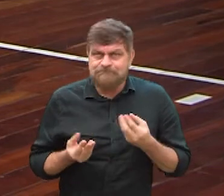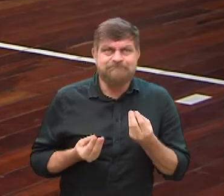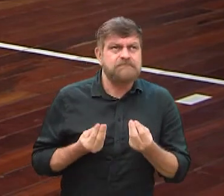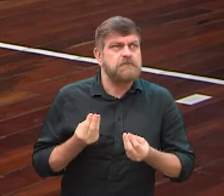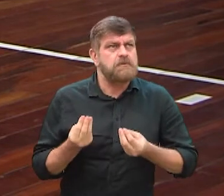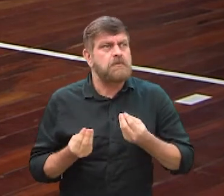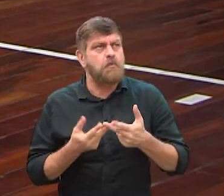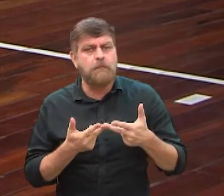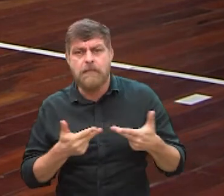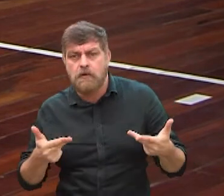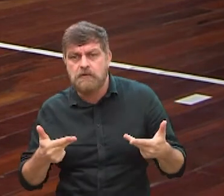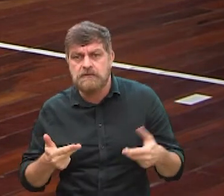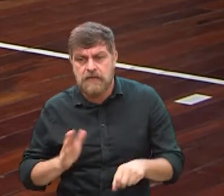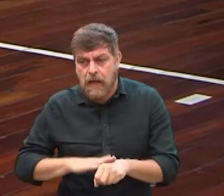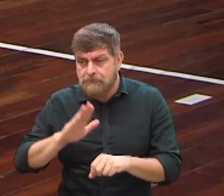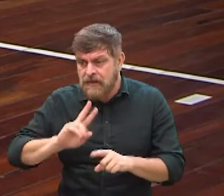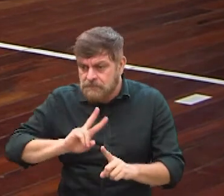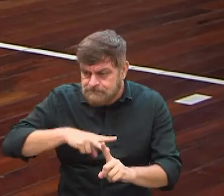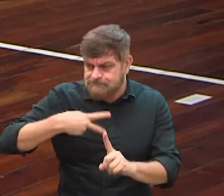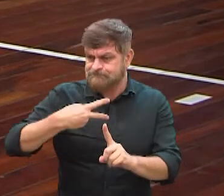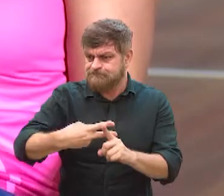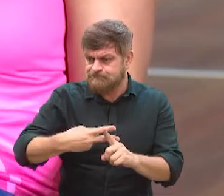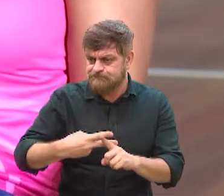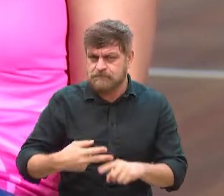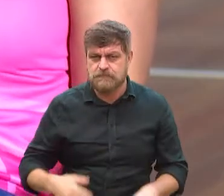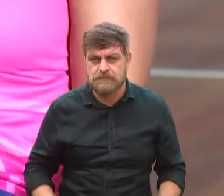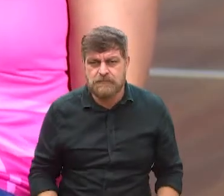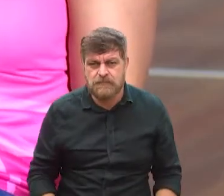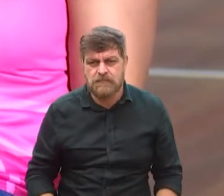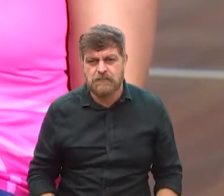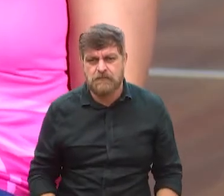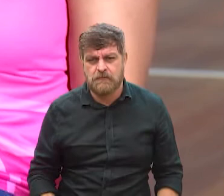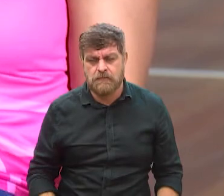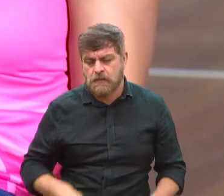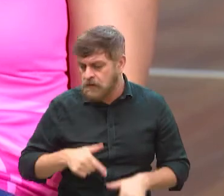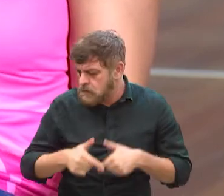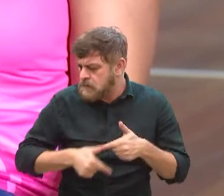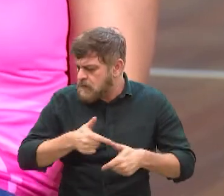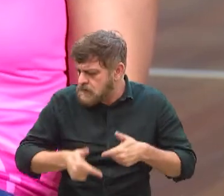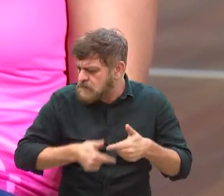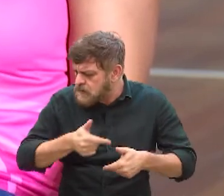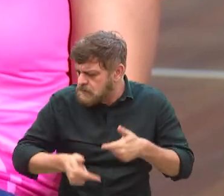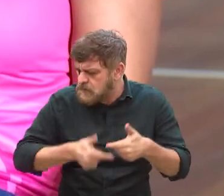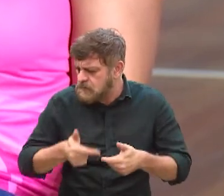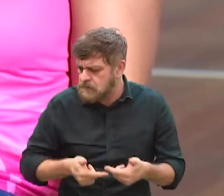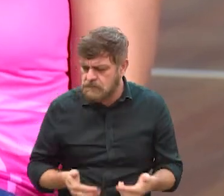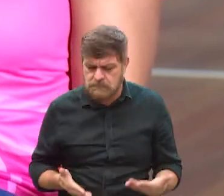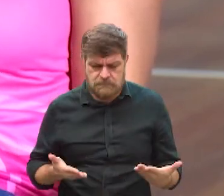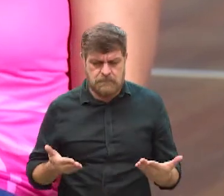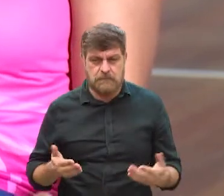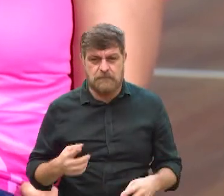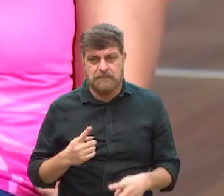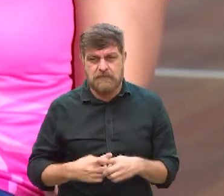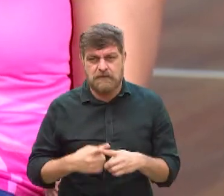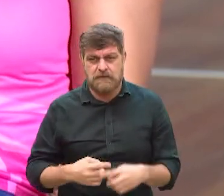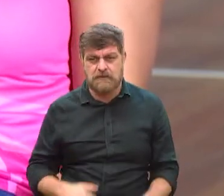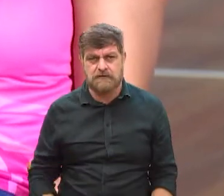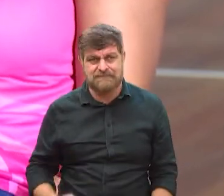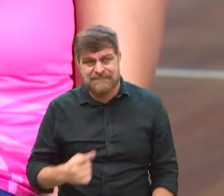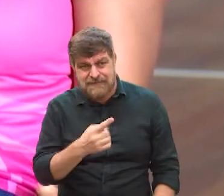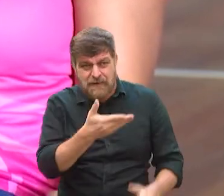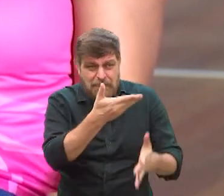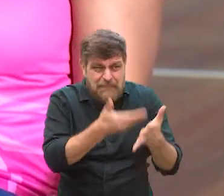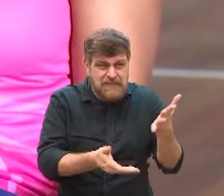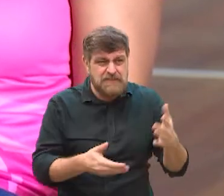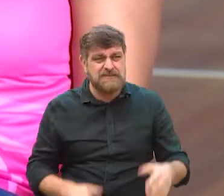alguma coisa a mais que você pode fazer, né? E trabalhar nisso, tipo, poxa, não fui tão